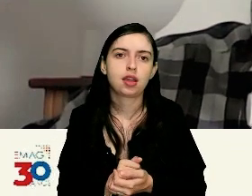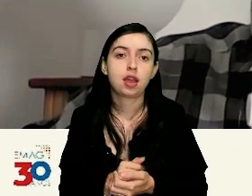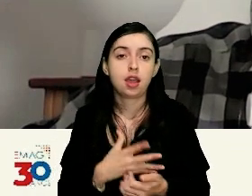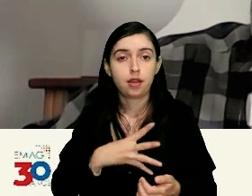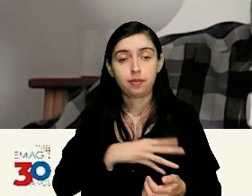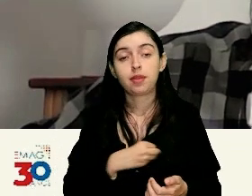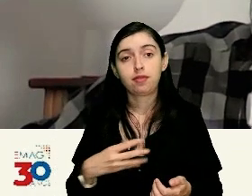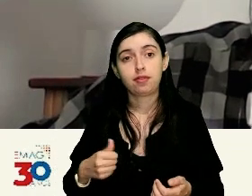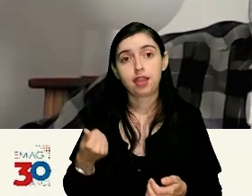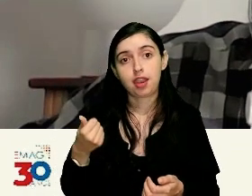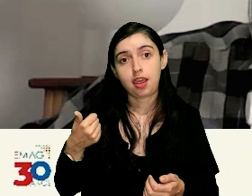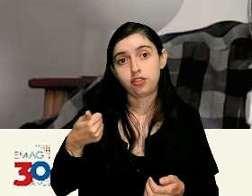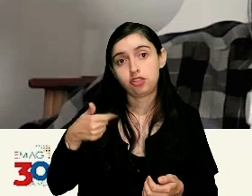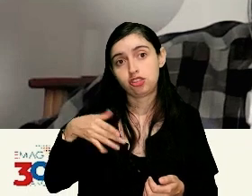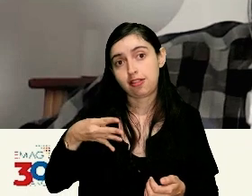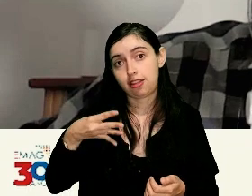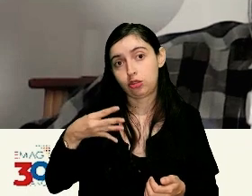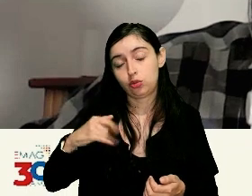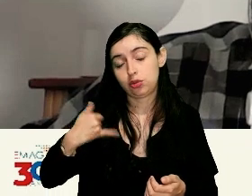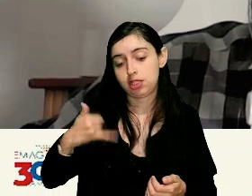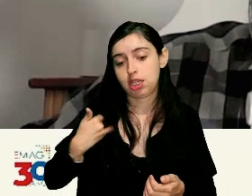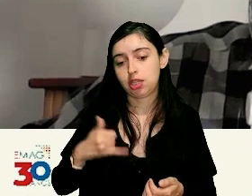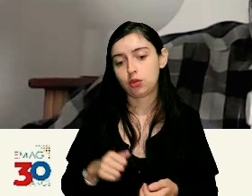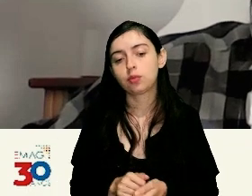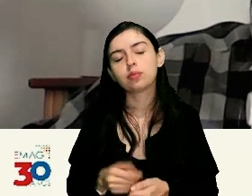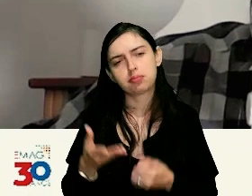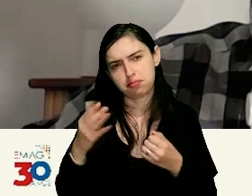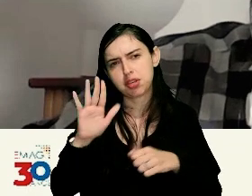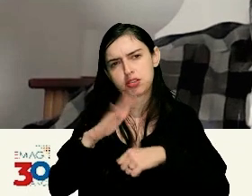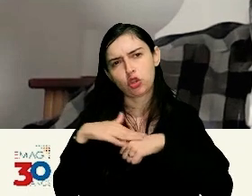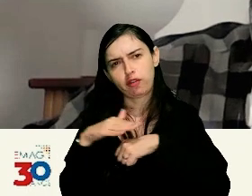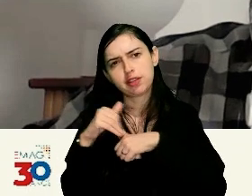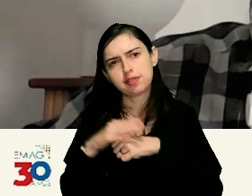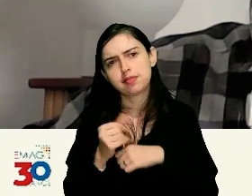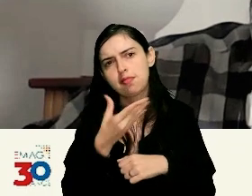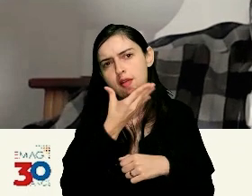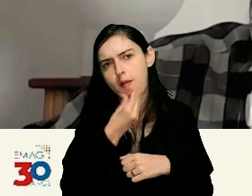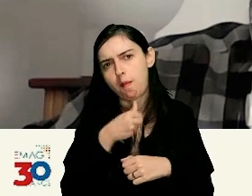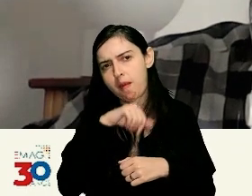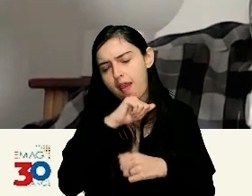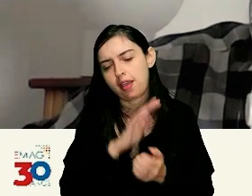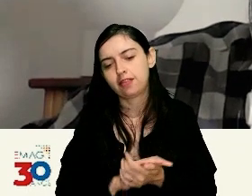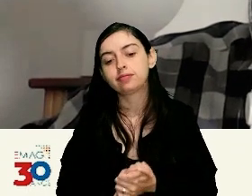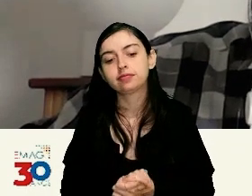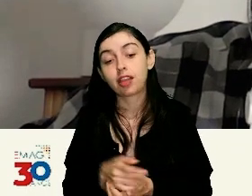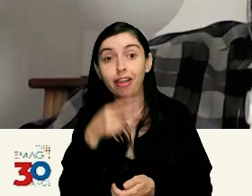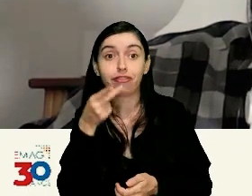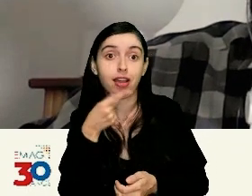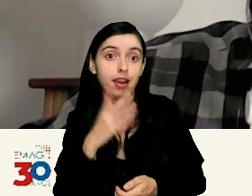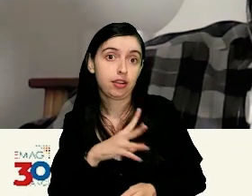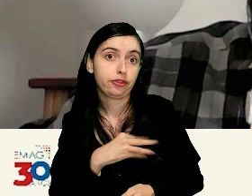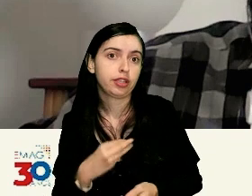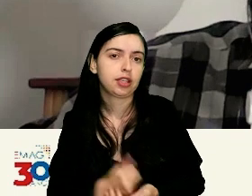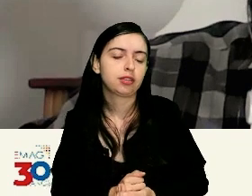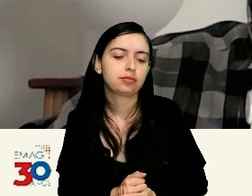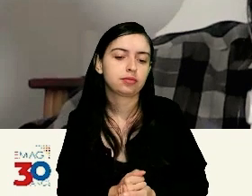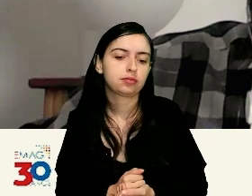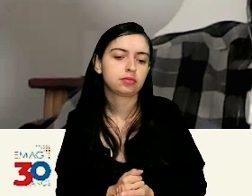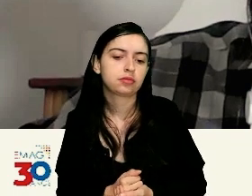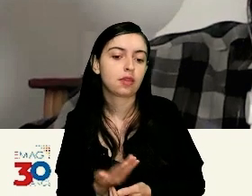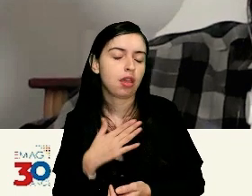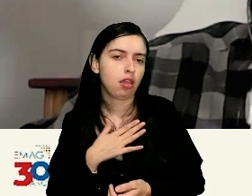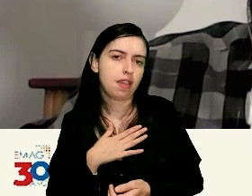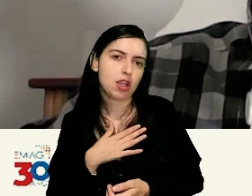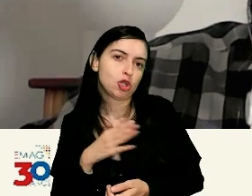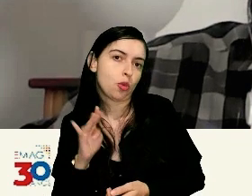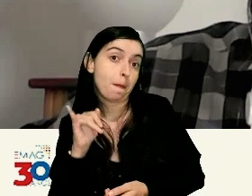anos, ela veio: papai, preciso conversar com você. Fala, filho. Então, papai, eu sou bissexual.